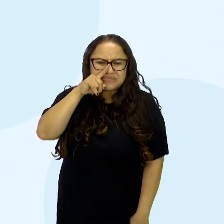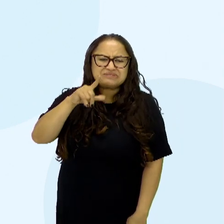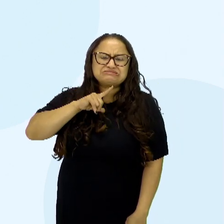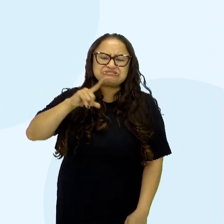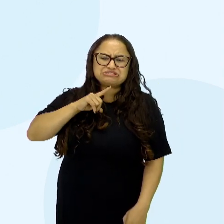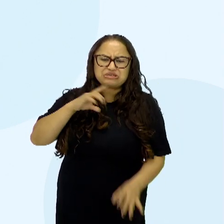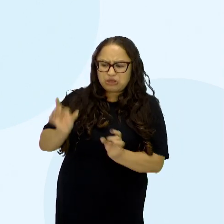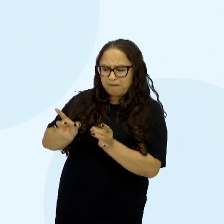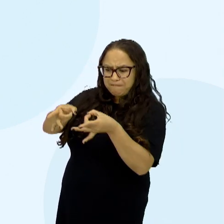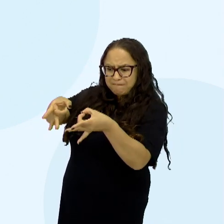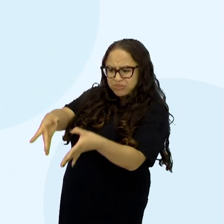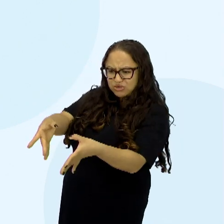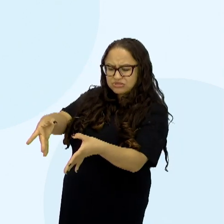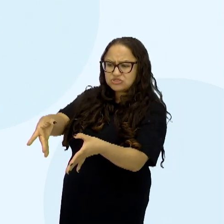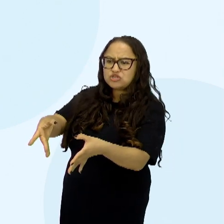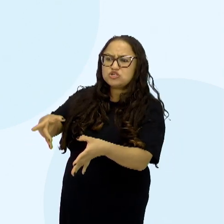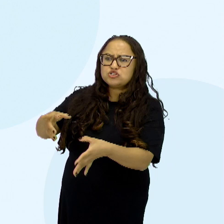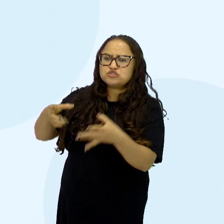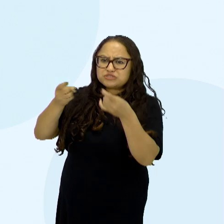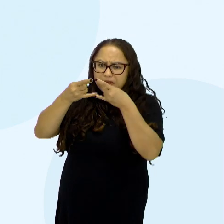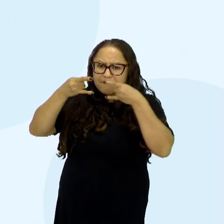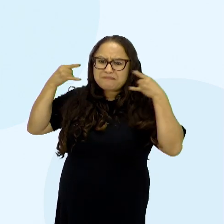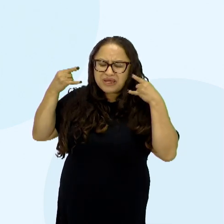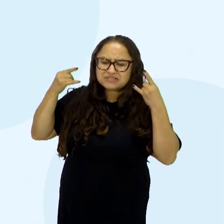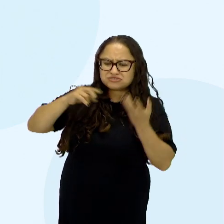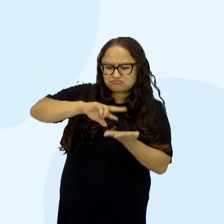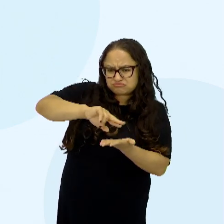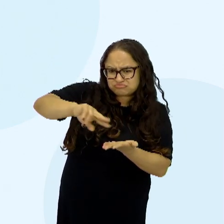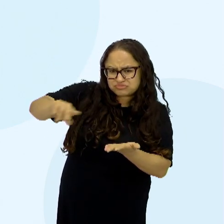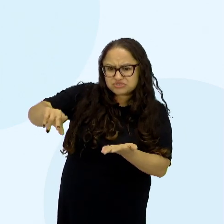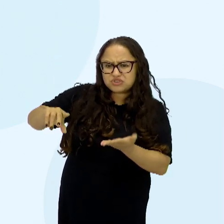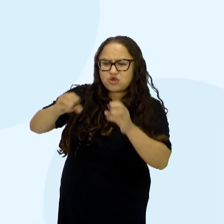descarte incorreto dos EPIs nos oceanos, uma vez